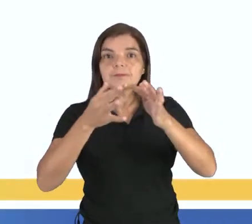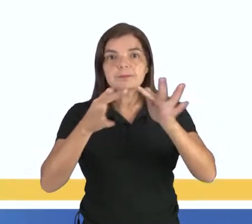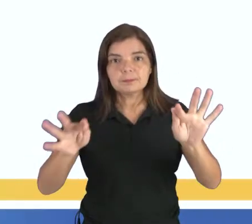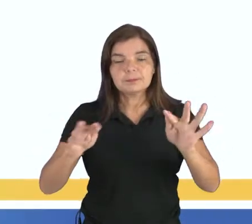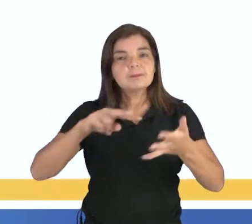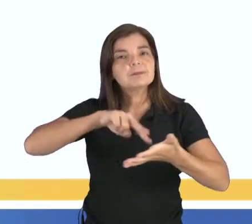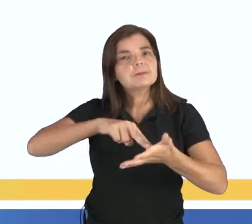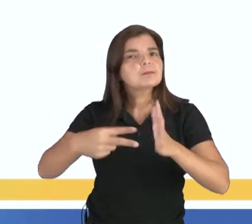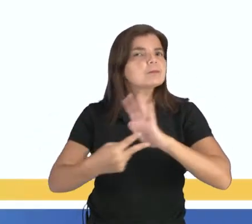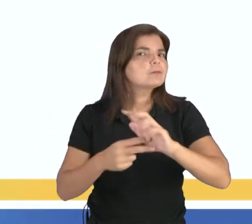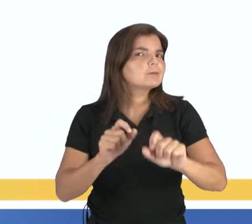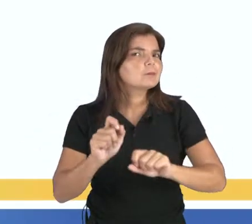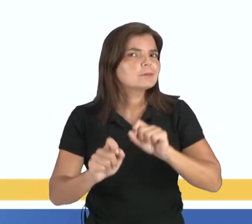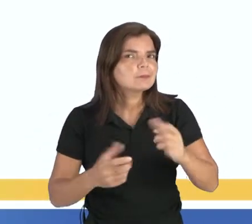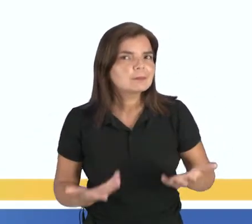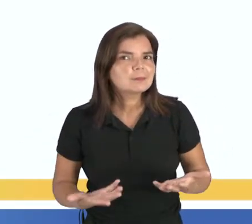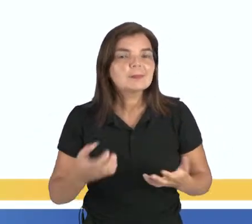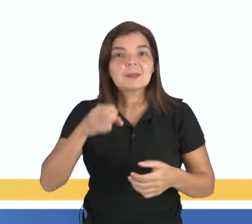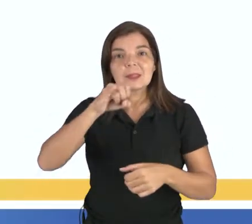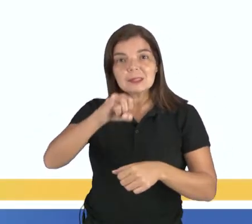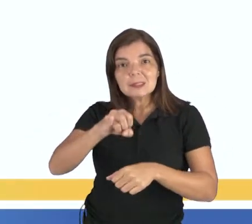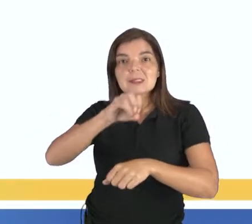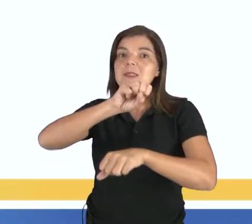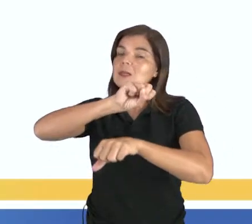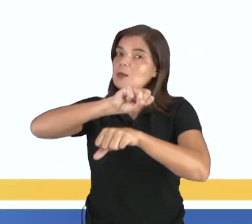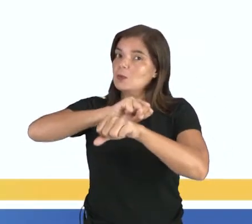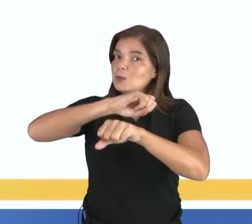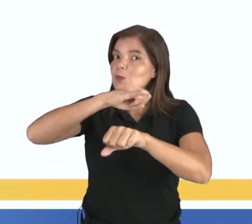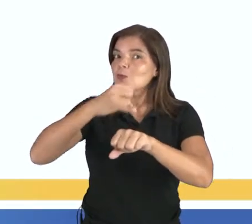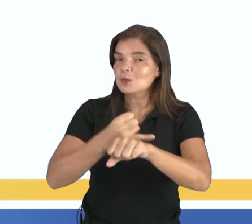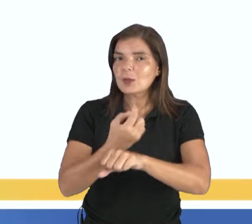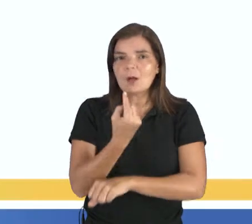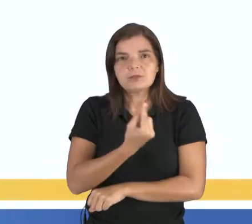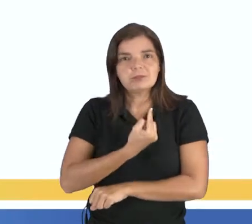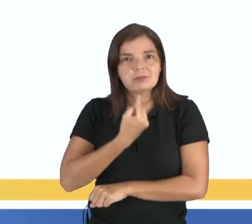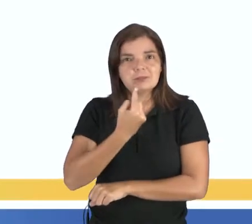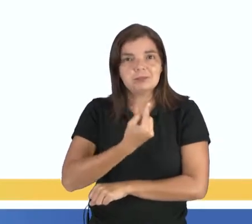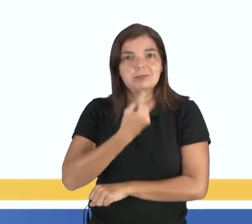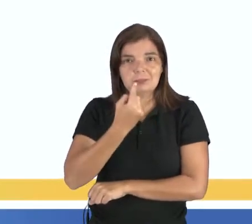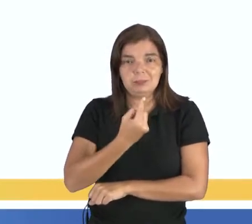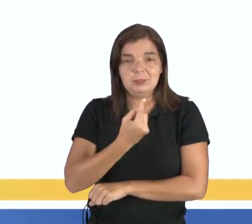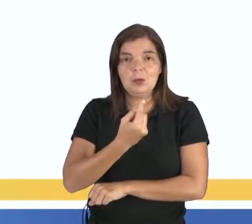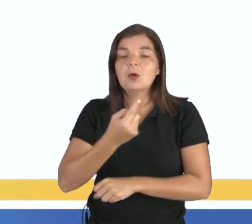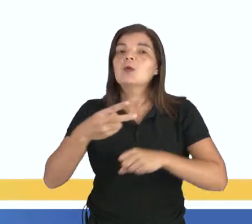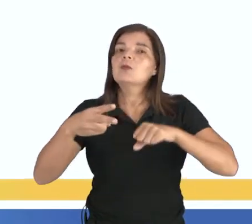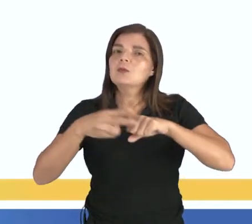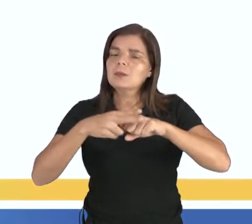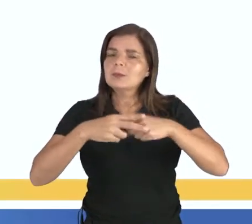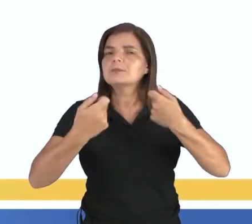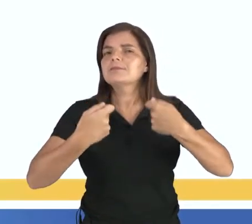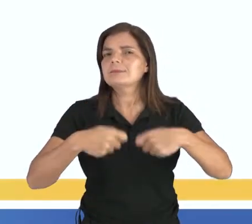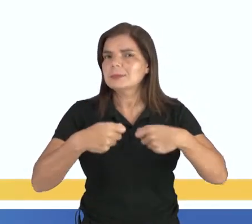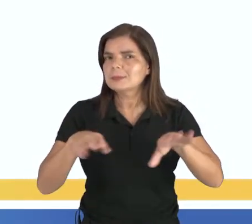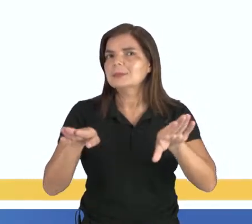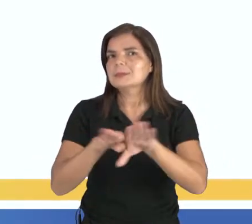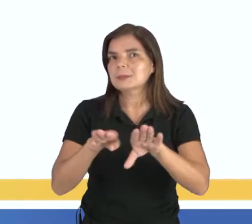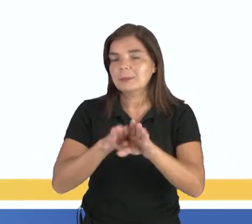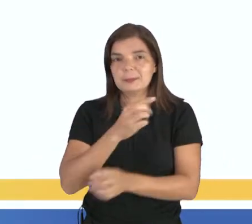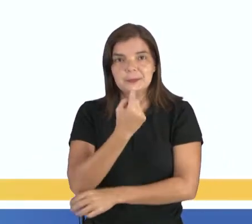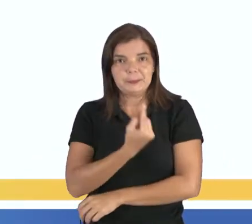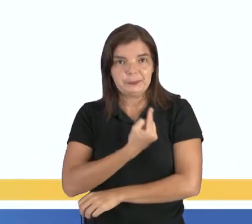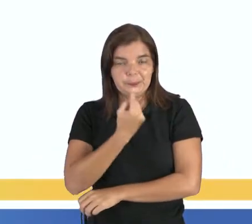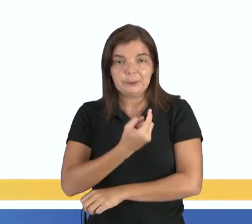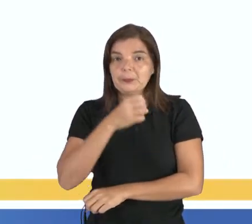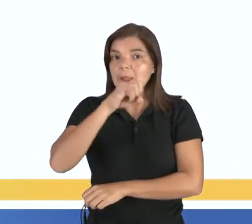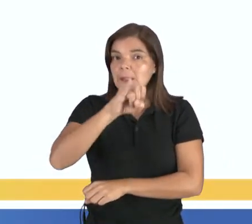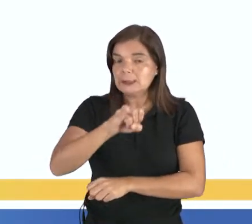Isso quer dizer o quê? Se o sujeito está no singular, obviamente o verbo deve estar no singular. Se o sujeito está